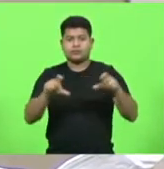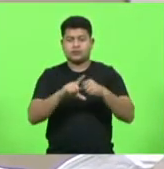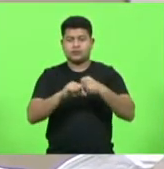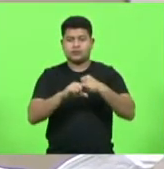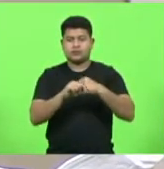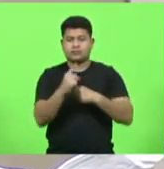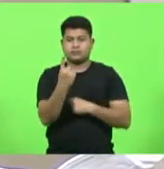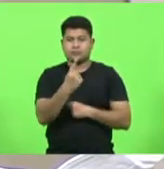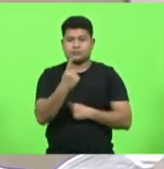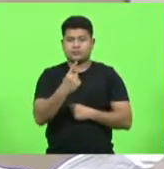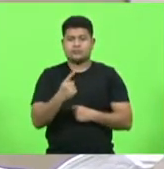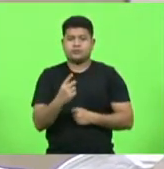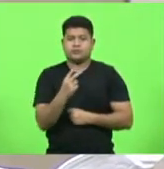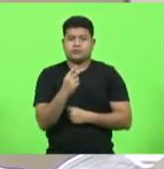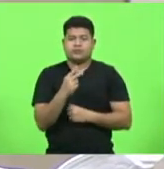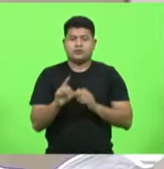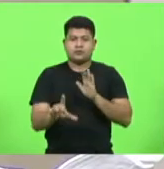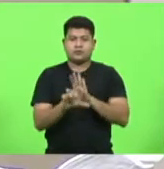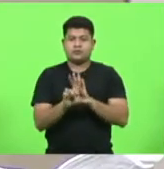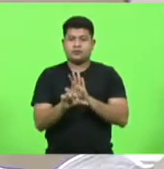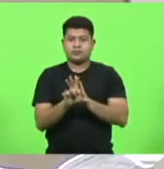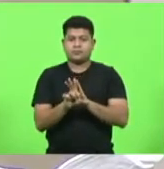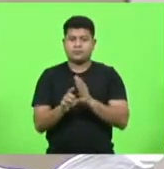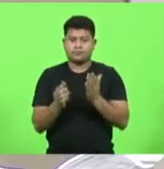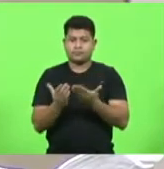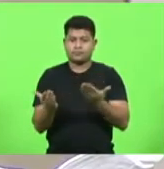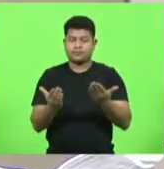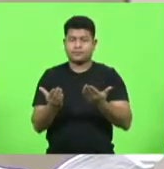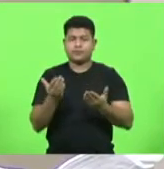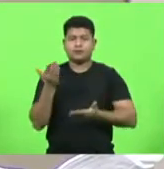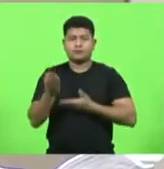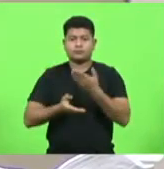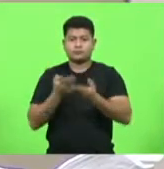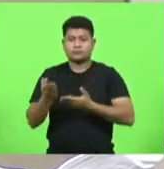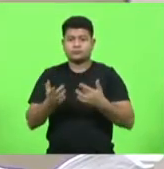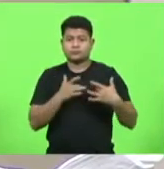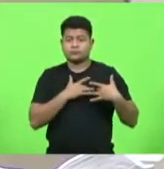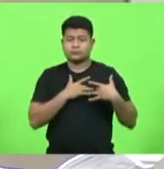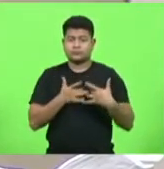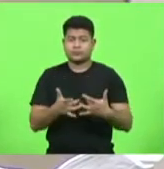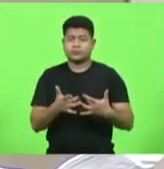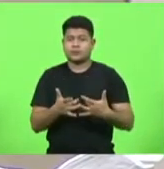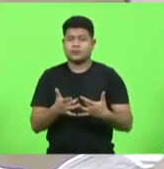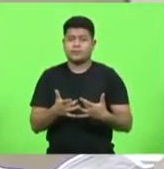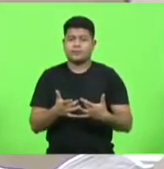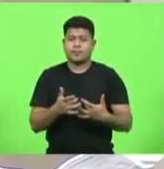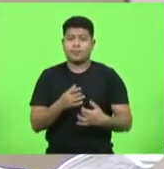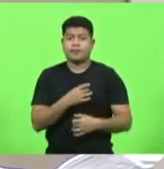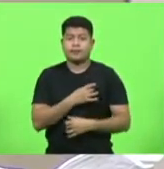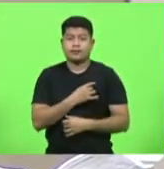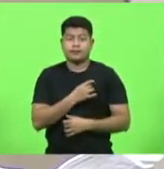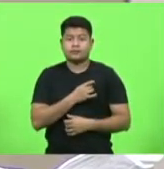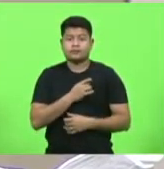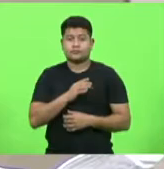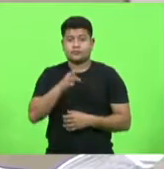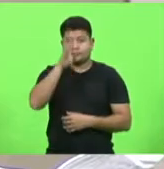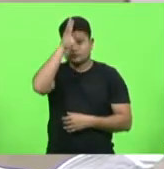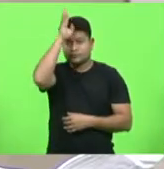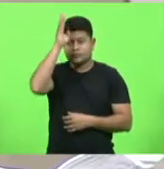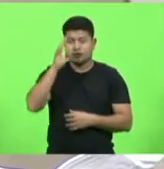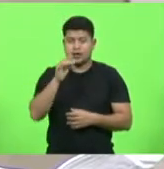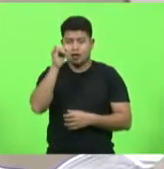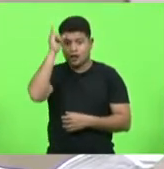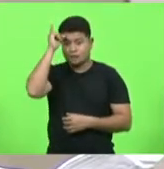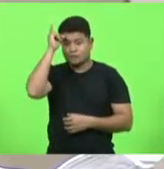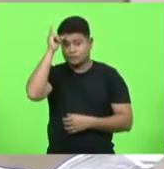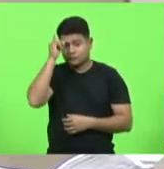17.202/2017, que dispõe sobre a prestação de serviço voluntário nas atividades de atendimento pré-hospitalar, combate a incêndio e busca e salvamento em